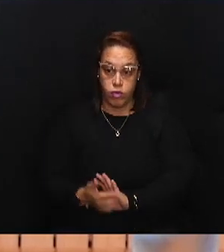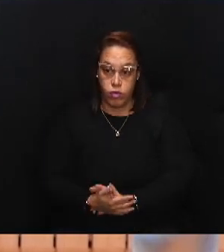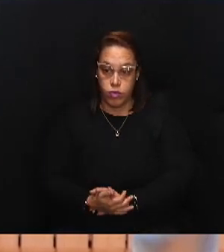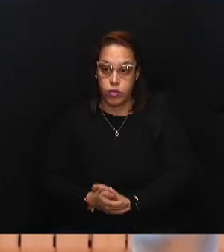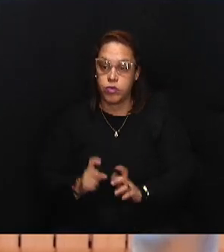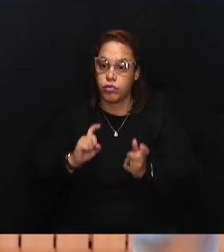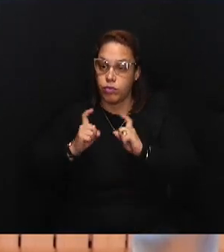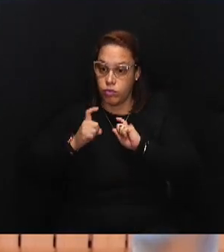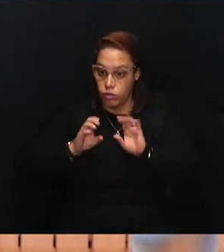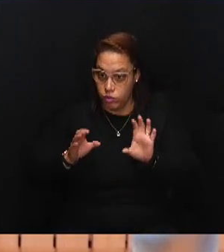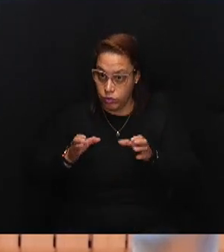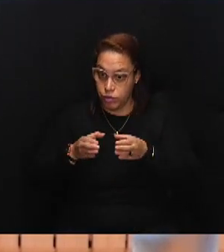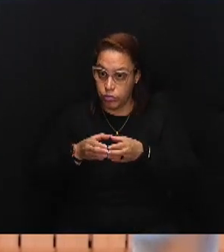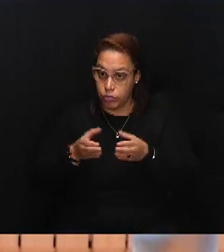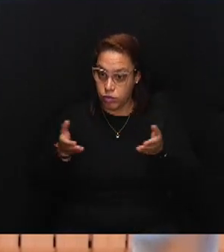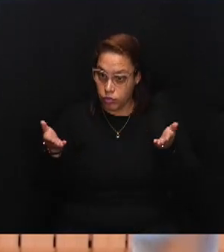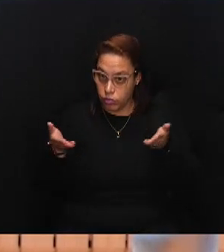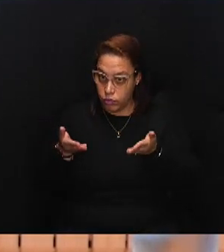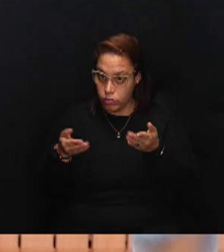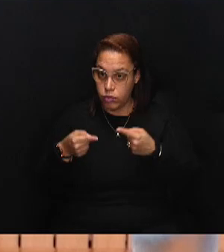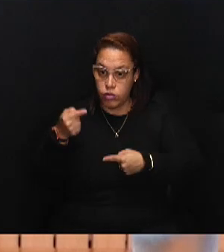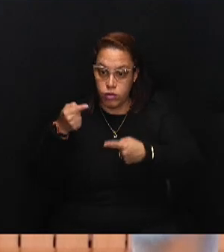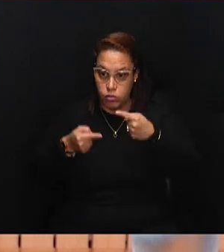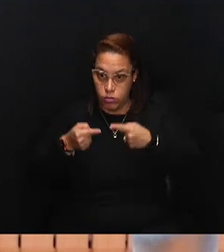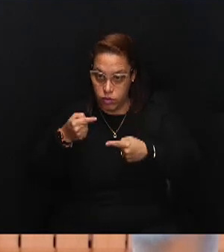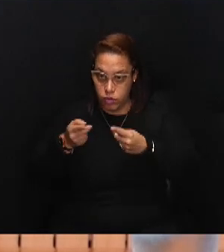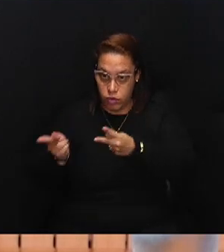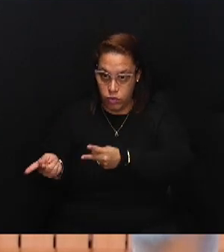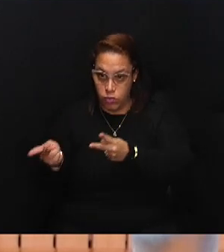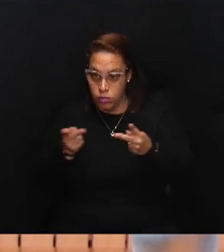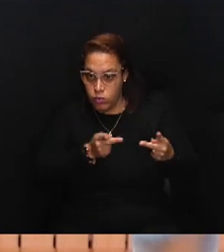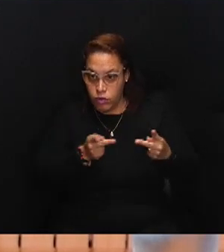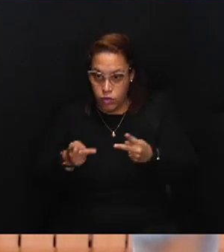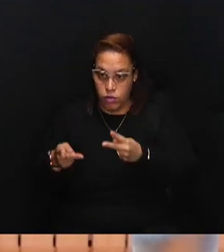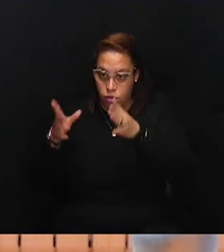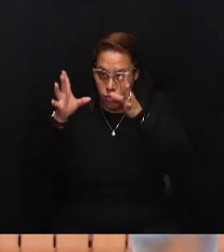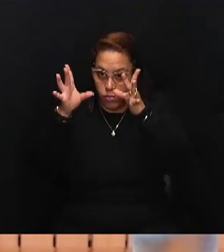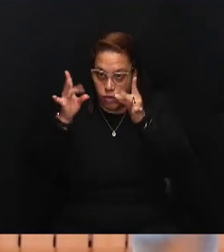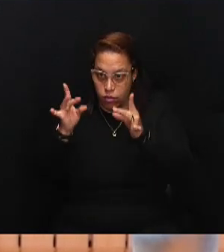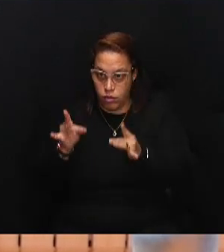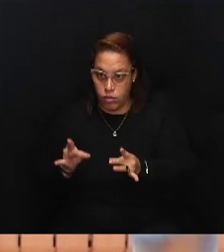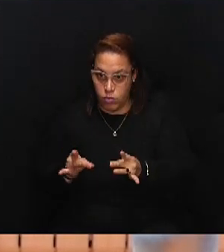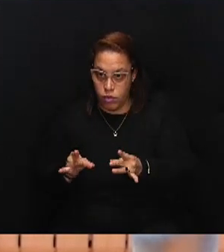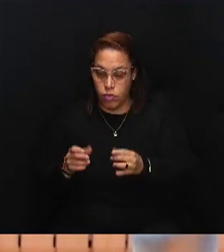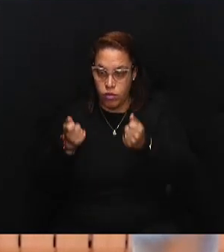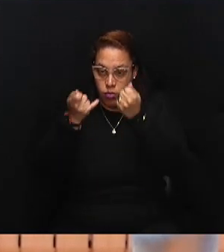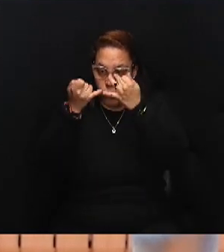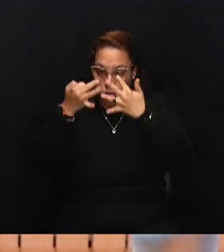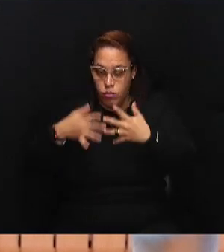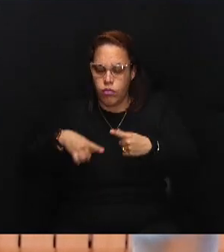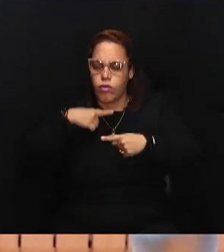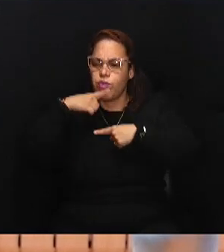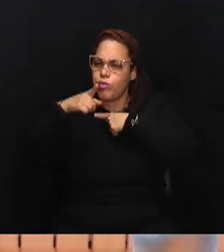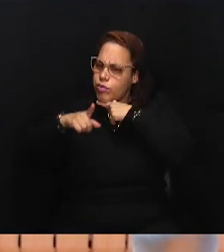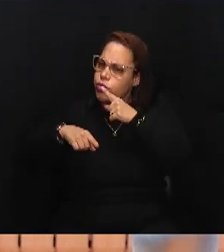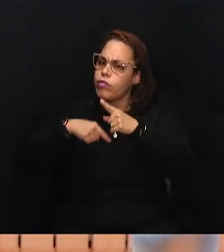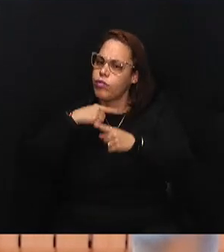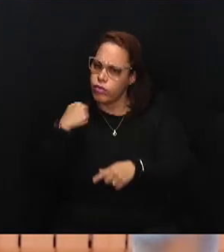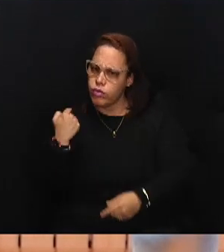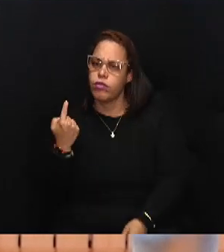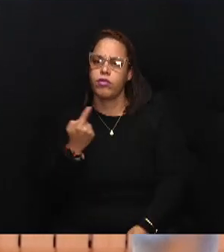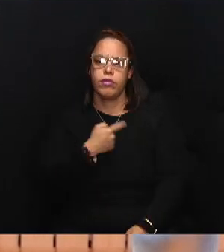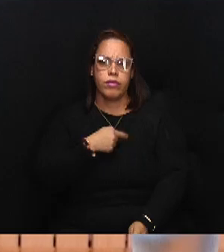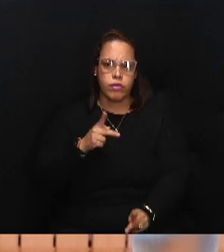Essa reunião da comissão hoje será um debate com convidados especialistas para esclarecer muitas dúvidas nossas e